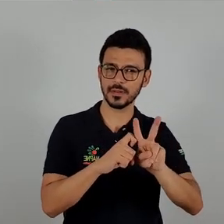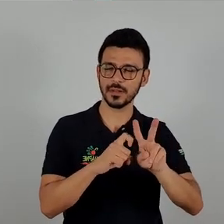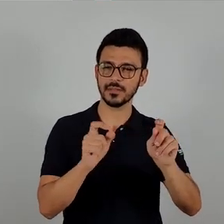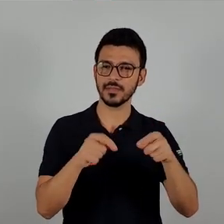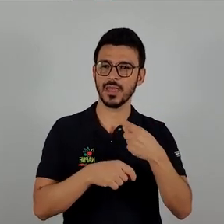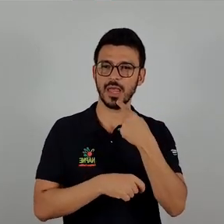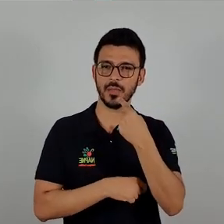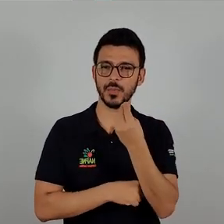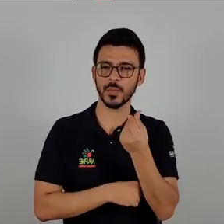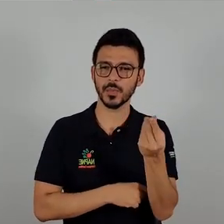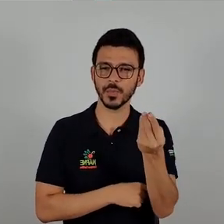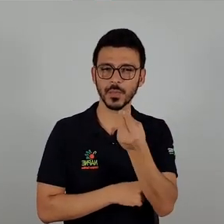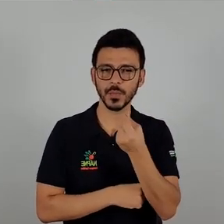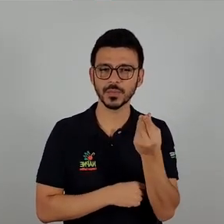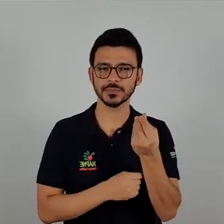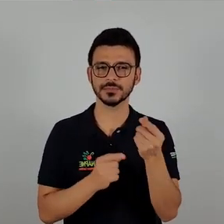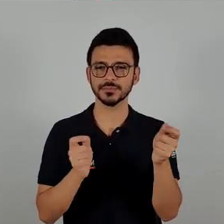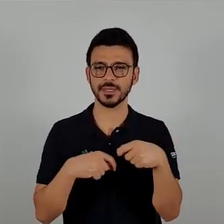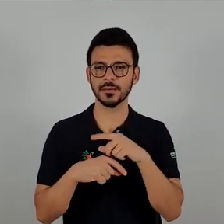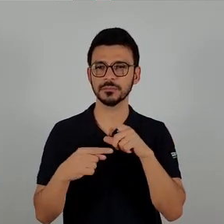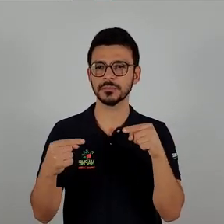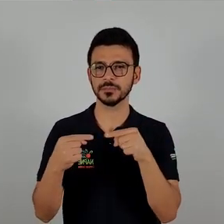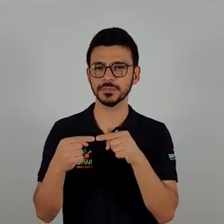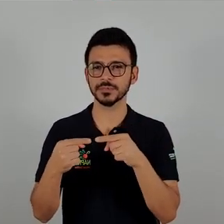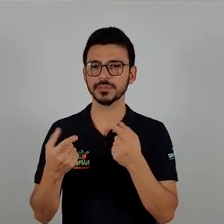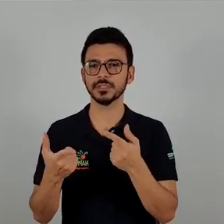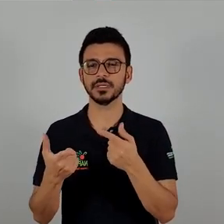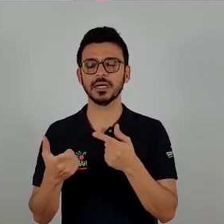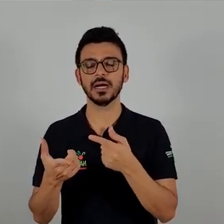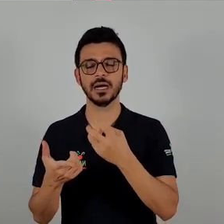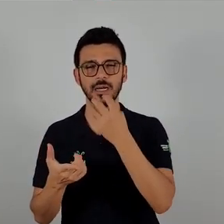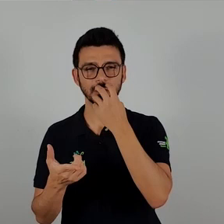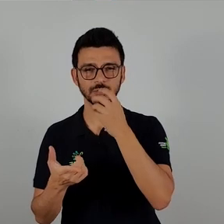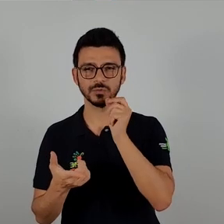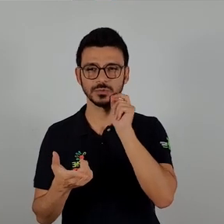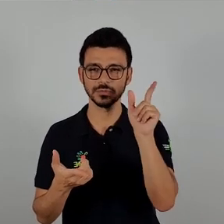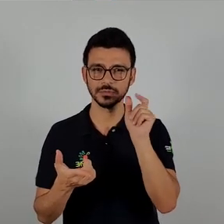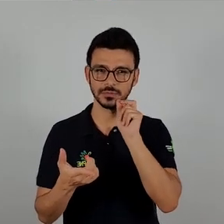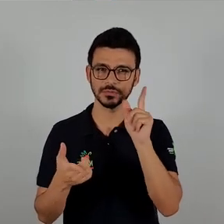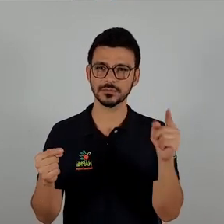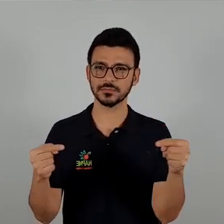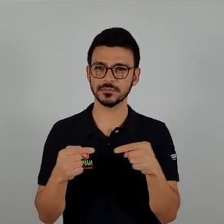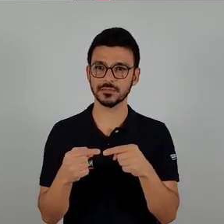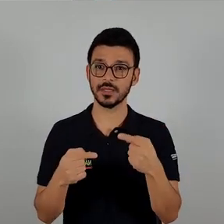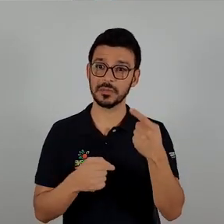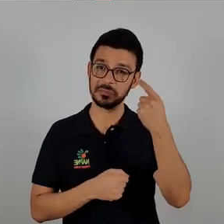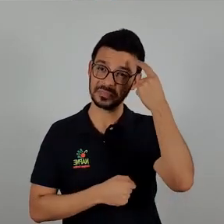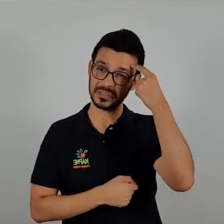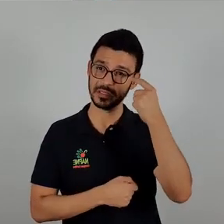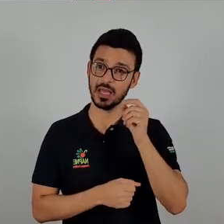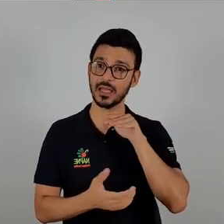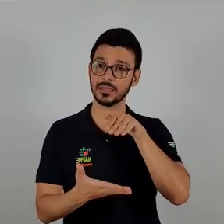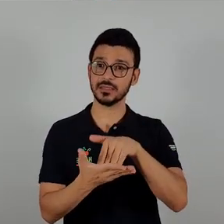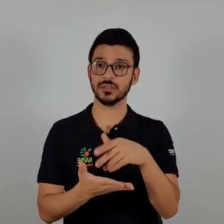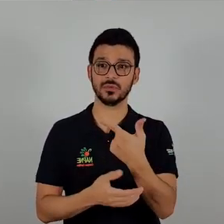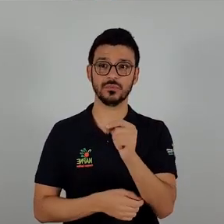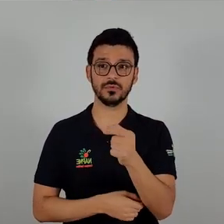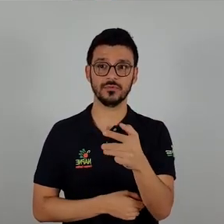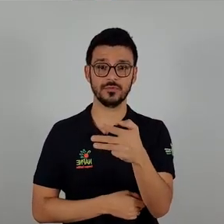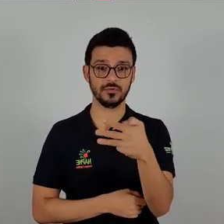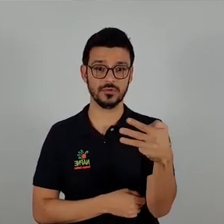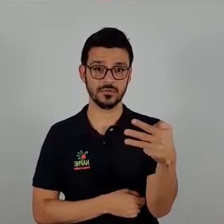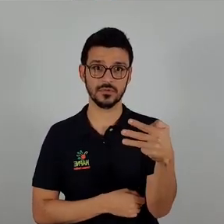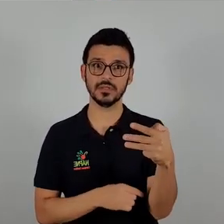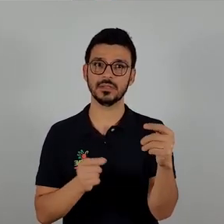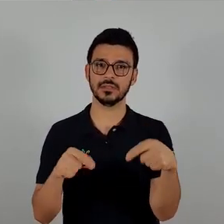cachorro e gato, para animais. Por que não pode usar o pediátrico? Por causa do xilitol, que é o adoçante, que para cães e gatos o xilitol é bem perigoso.